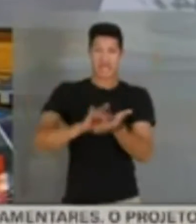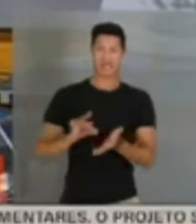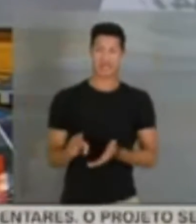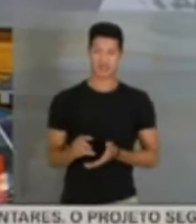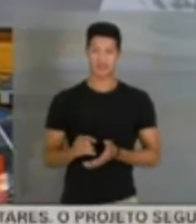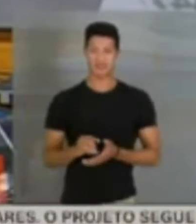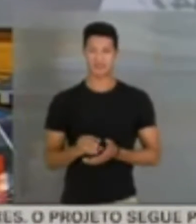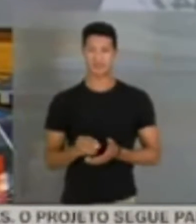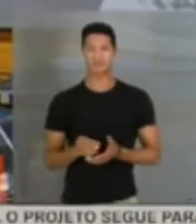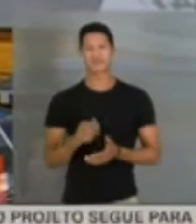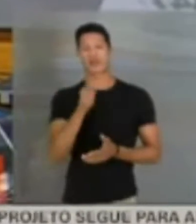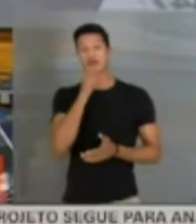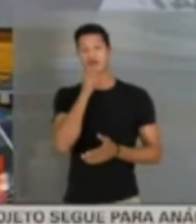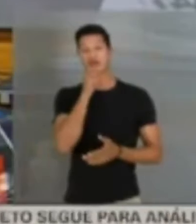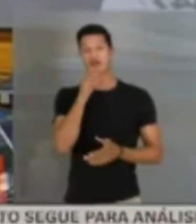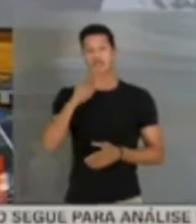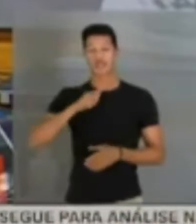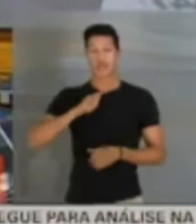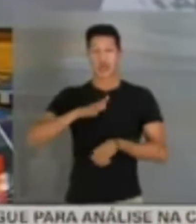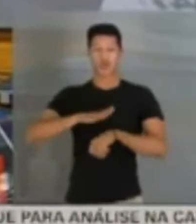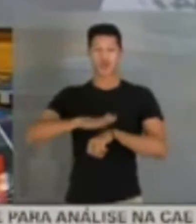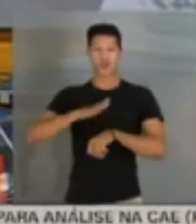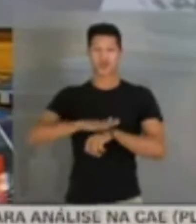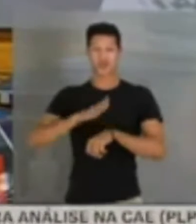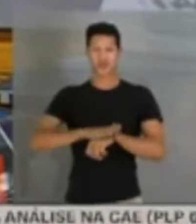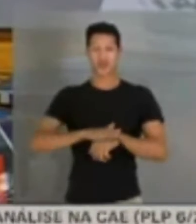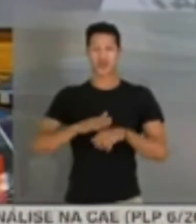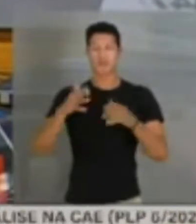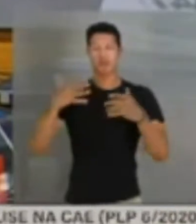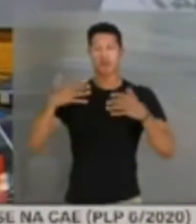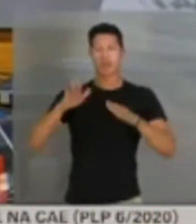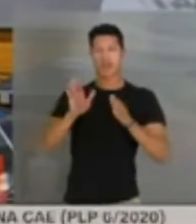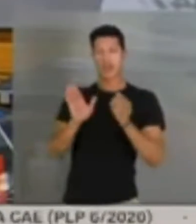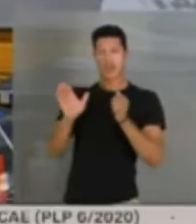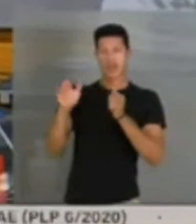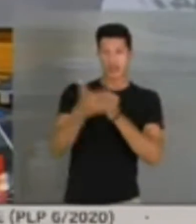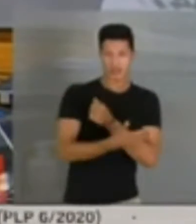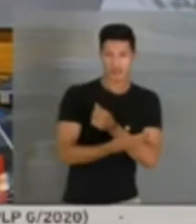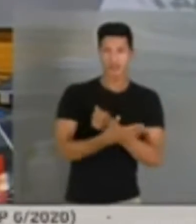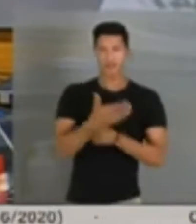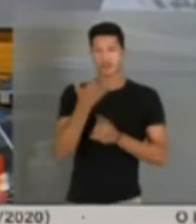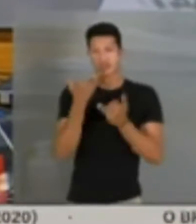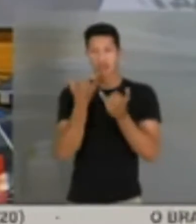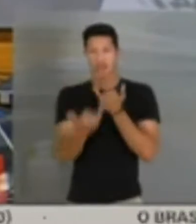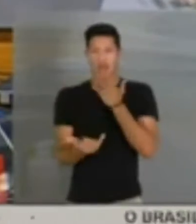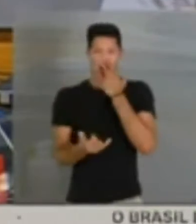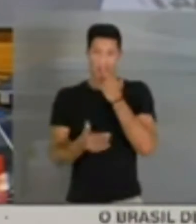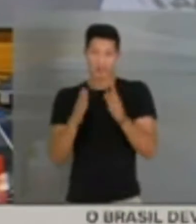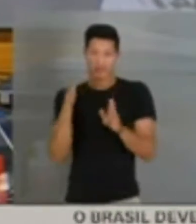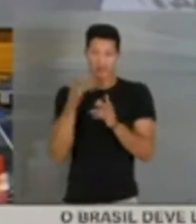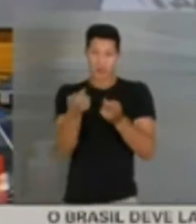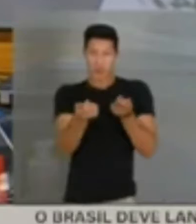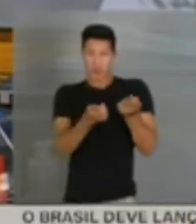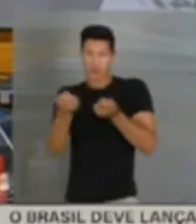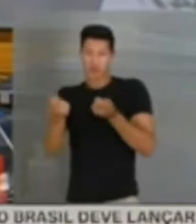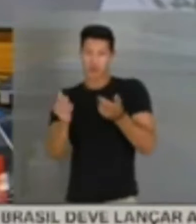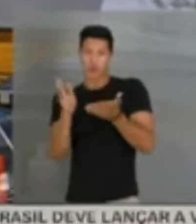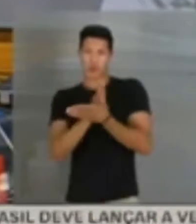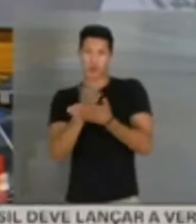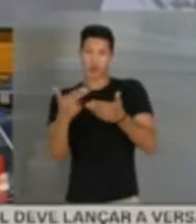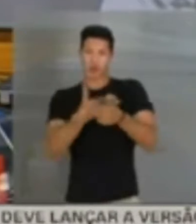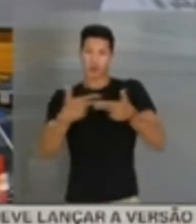realidade. Ainda estão no tempo das cavernas. Acham que controlam alguma